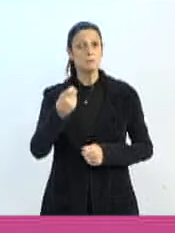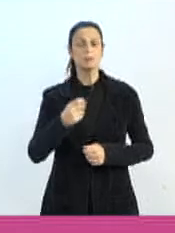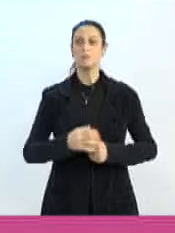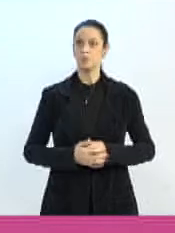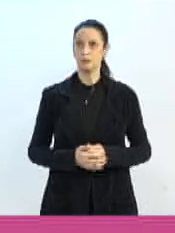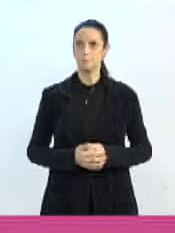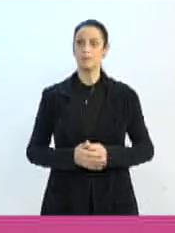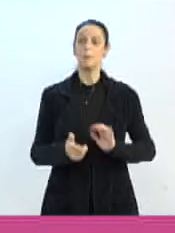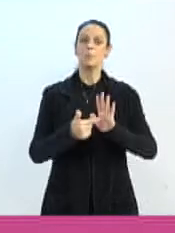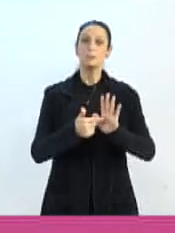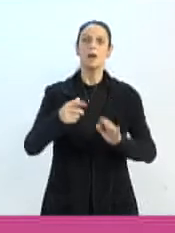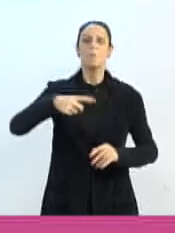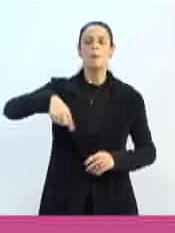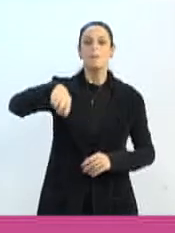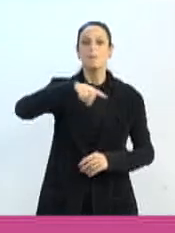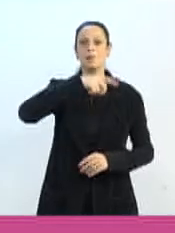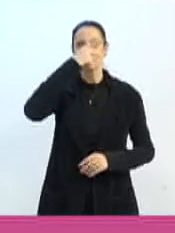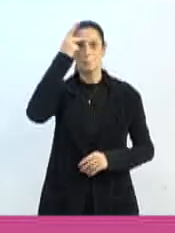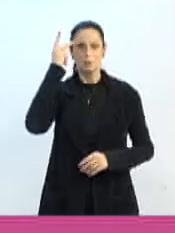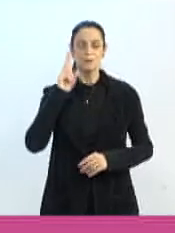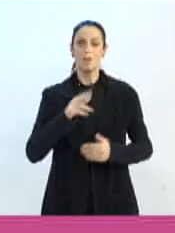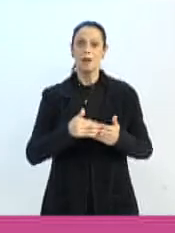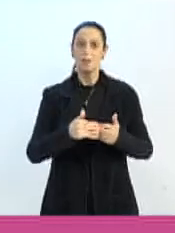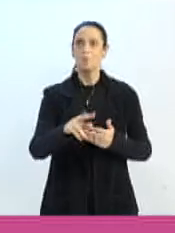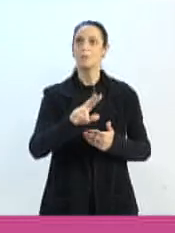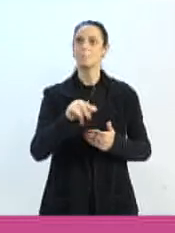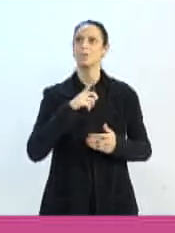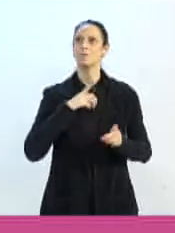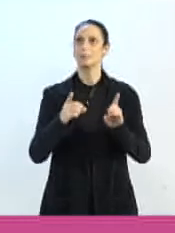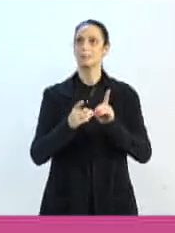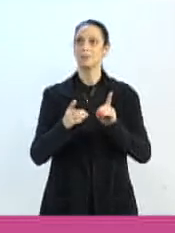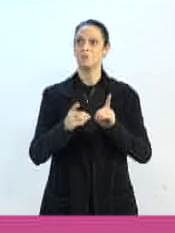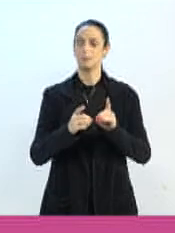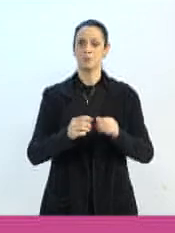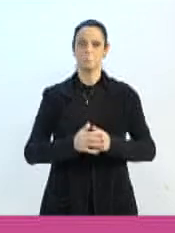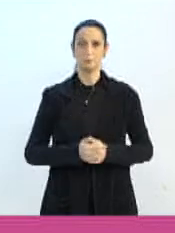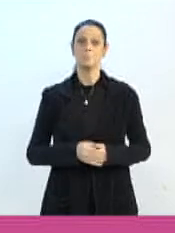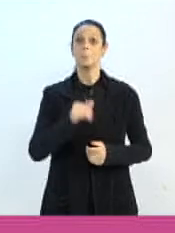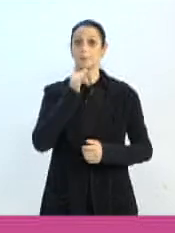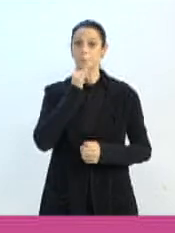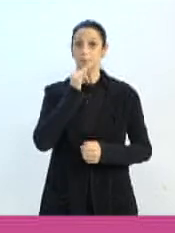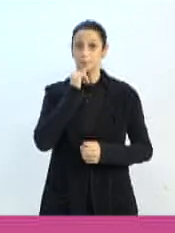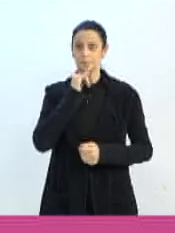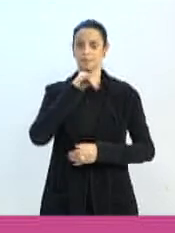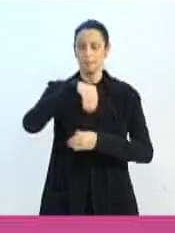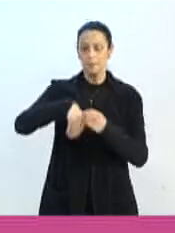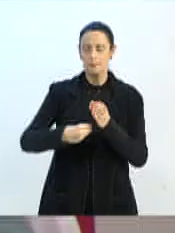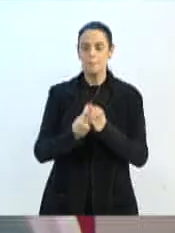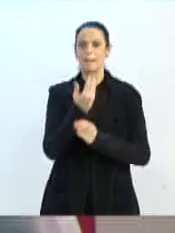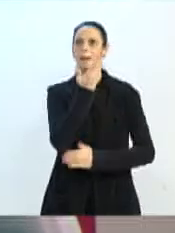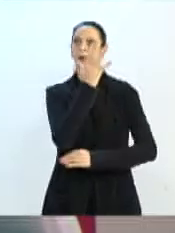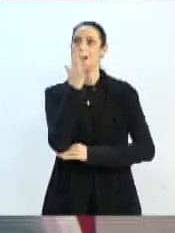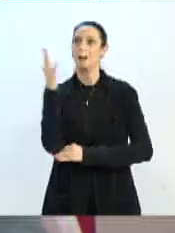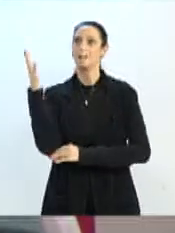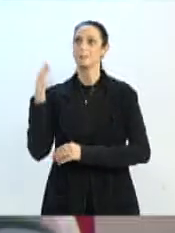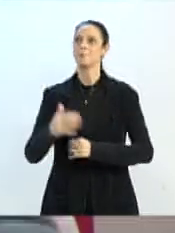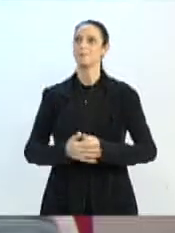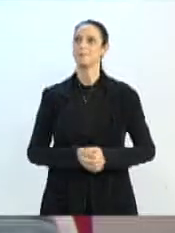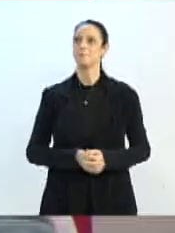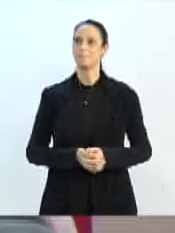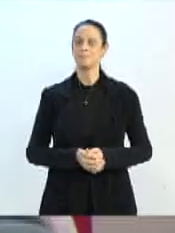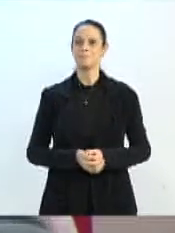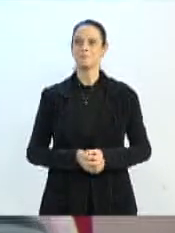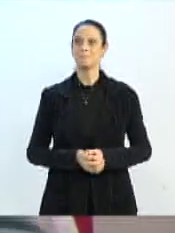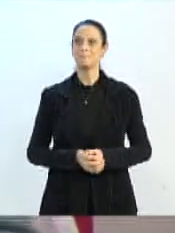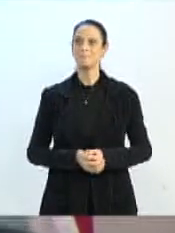que a Prefeitura irá fornecer. Entre eles, plantação de árvores. Olha só o morador ali